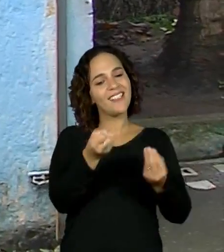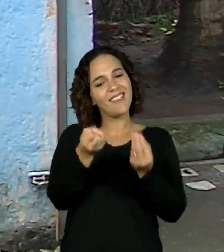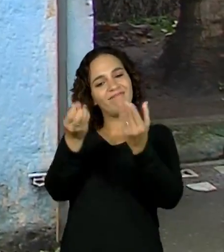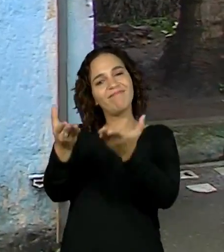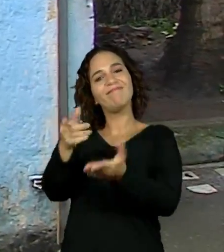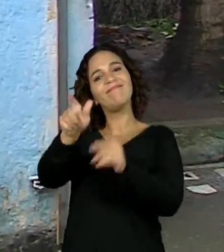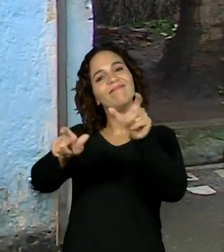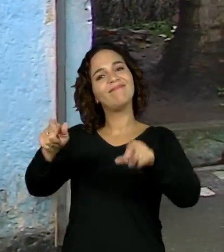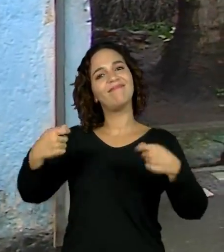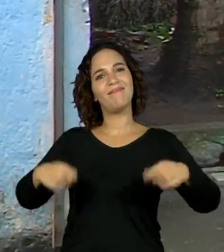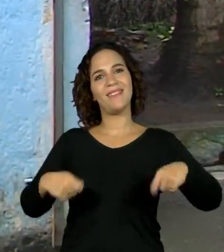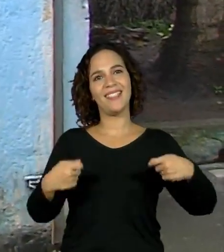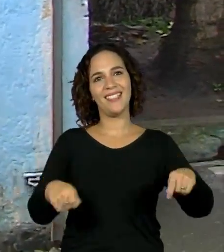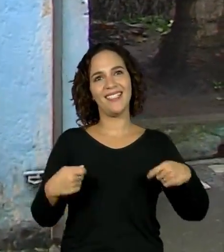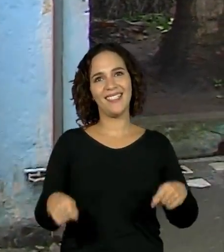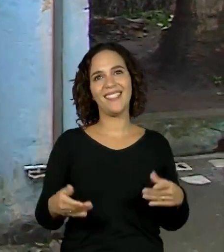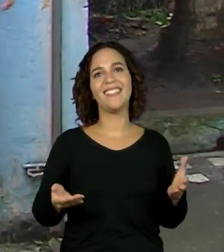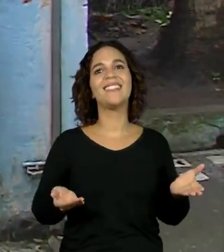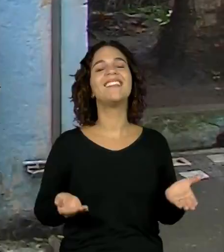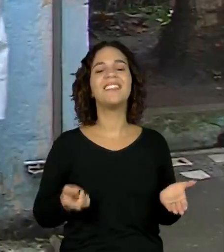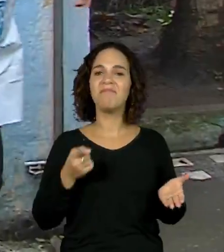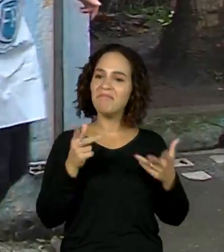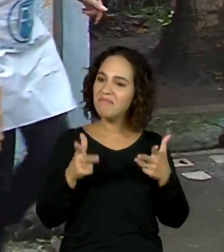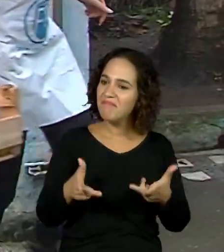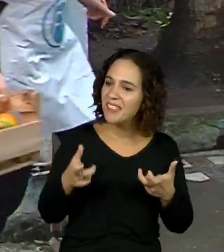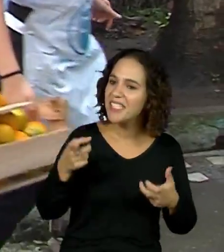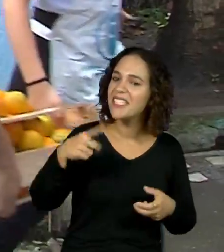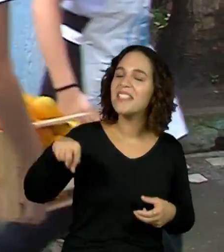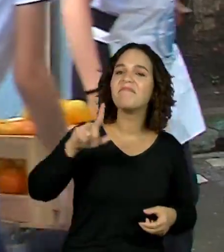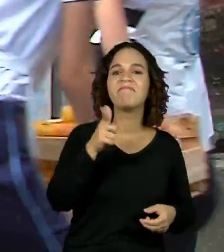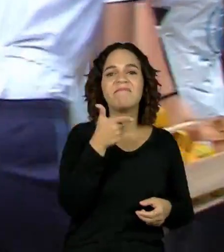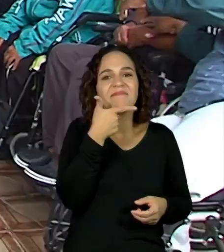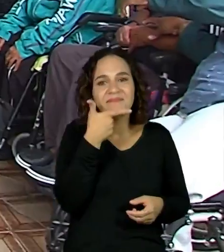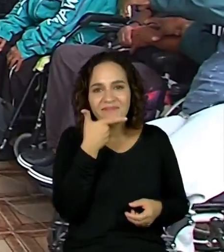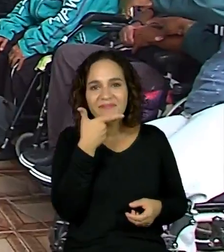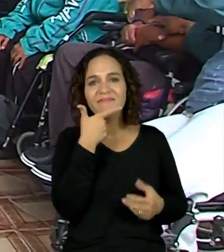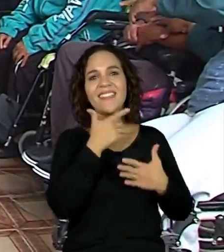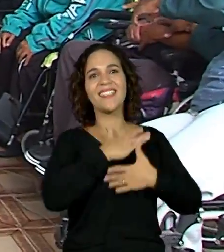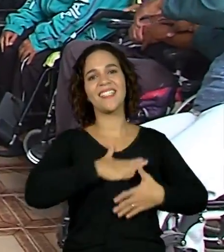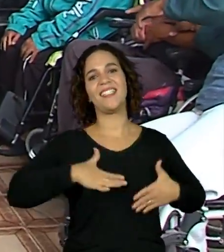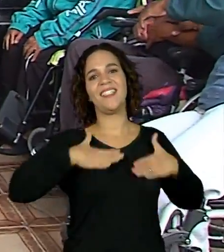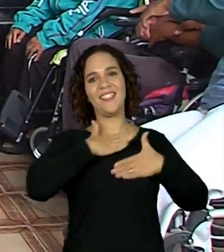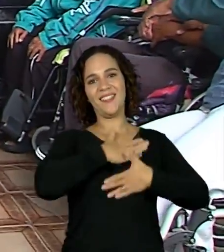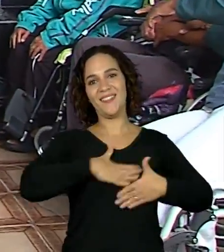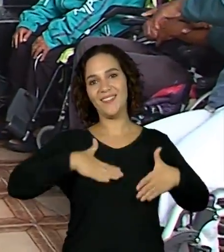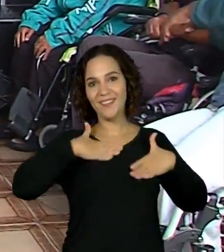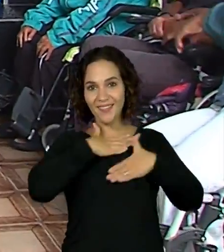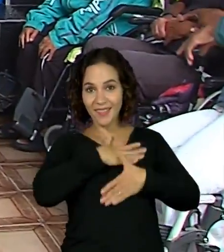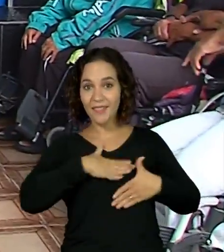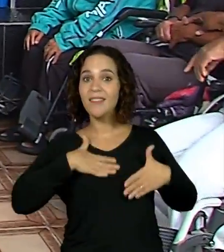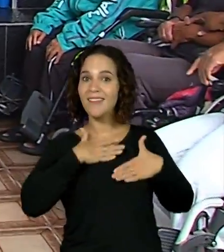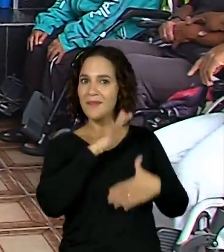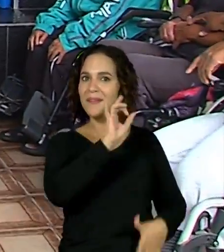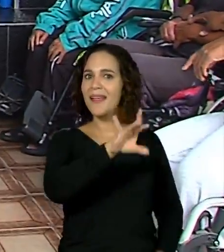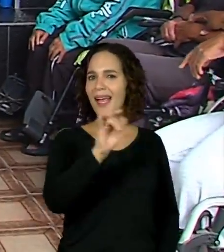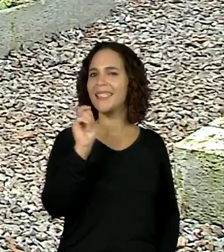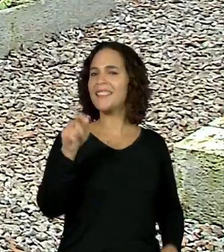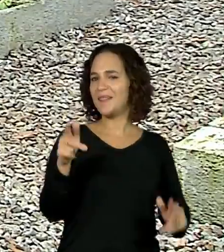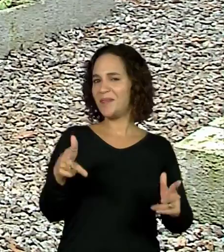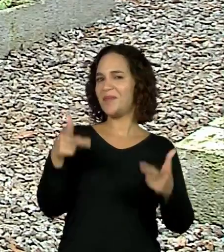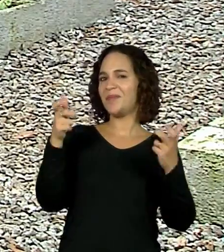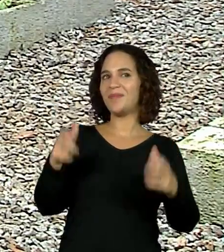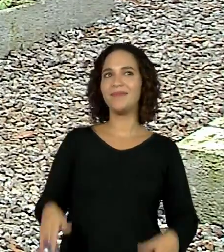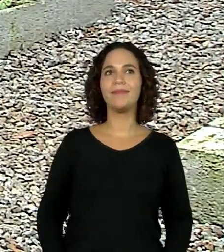que necessitam, né? Então você observa no olhar, no sorriso, uma satisfação em cada rostinho deles.